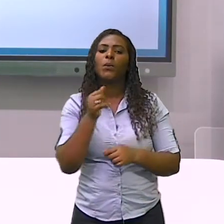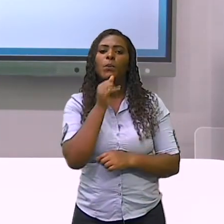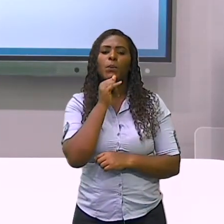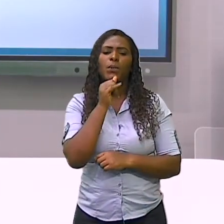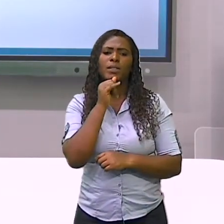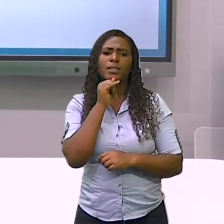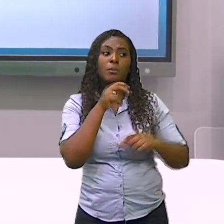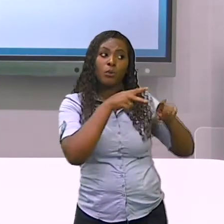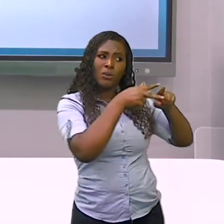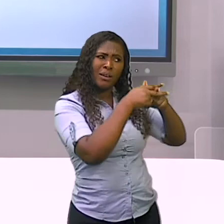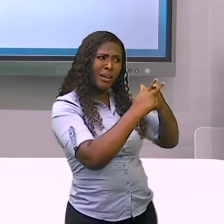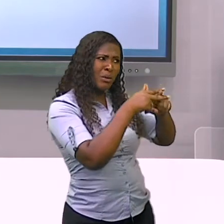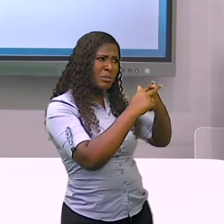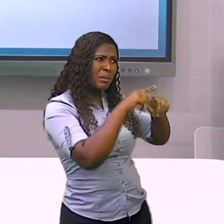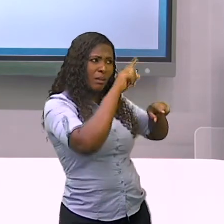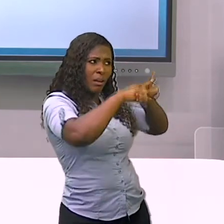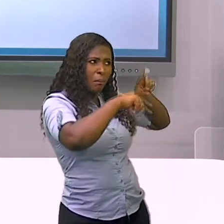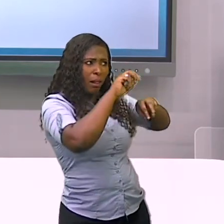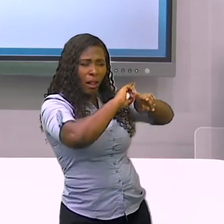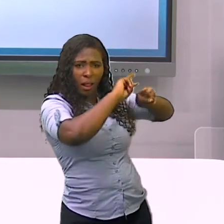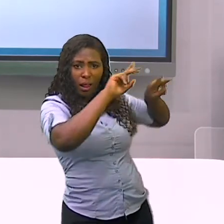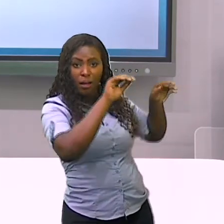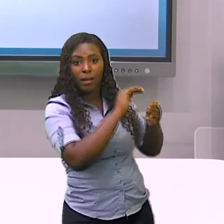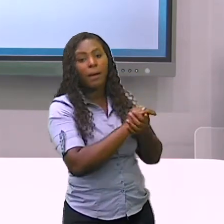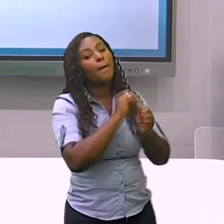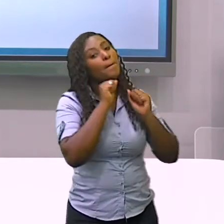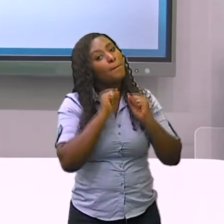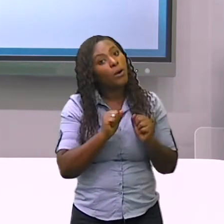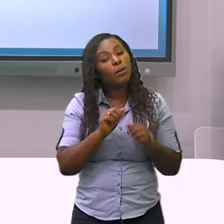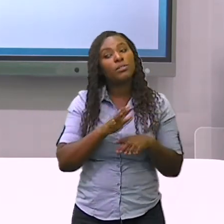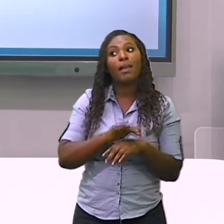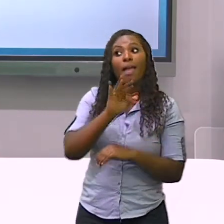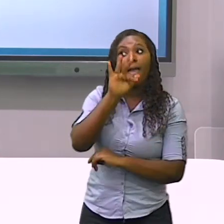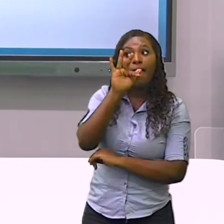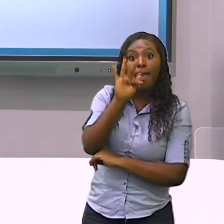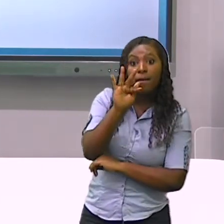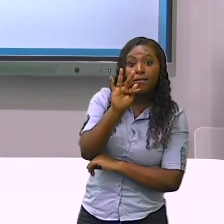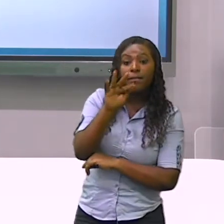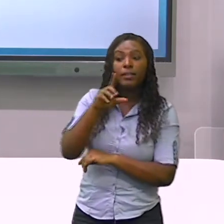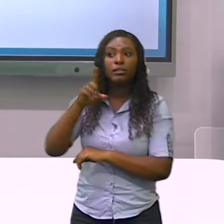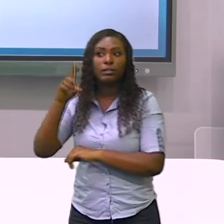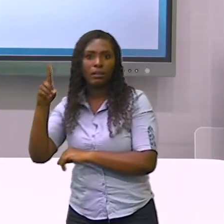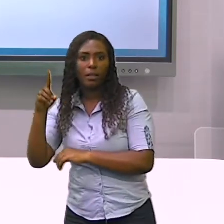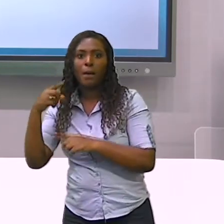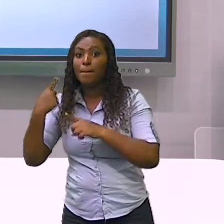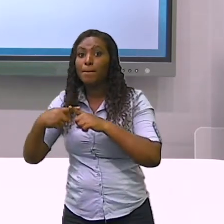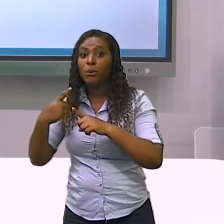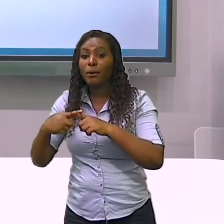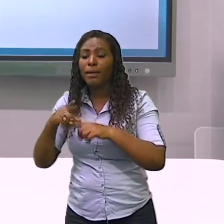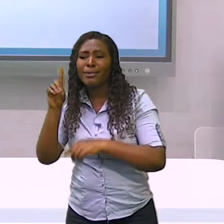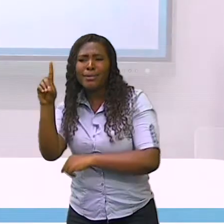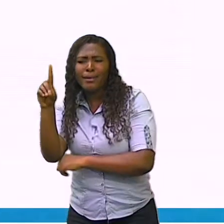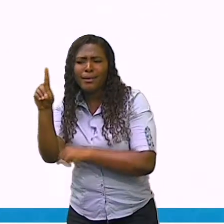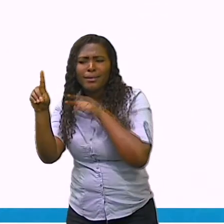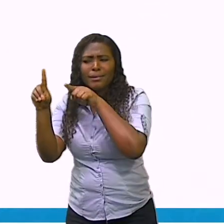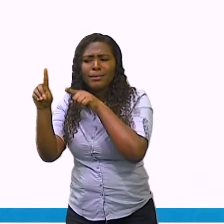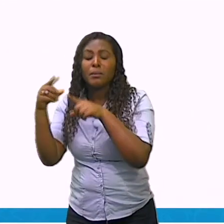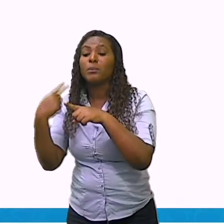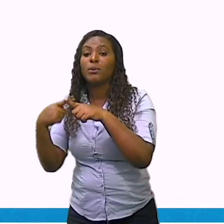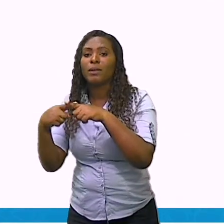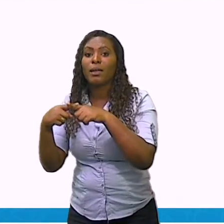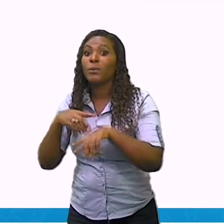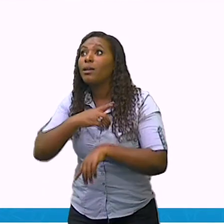f de d, porque era a função dos dias. O valor de